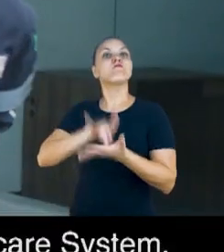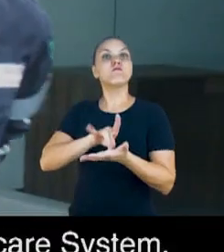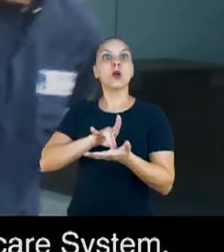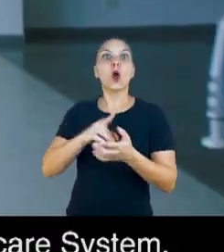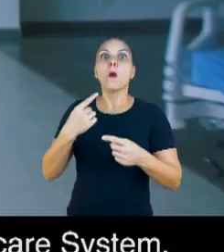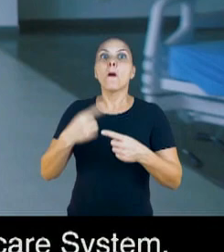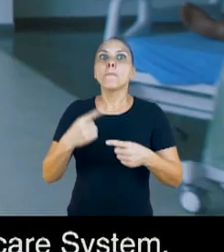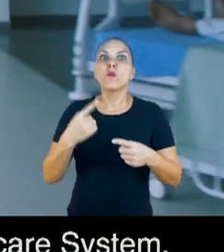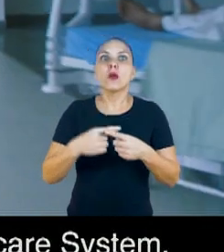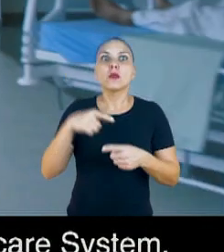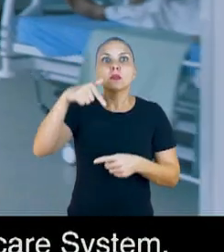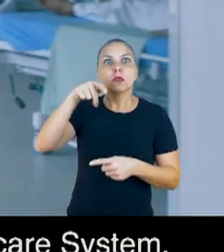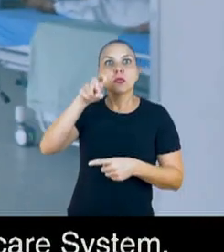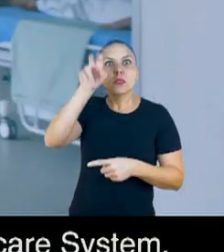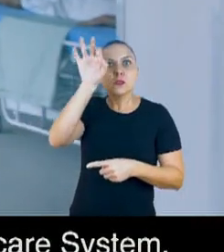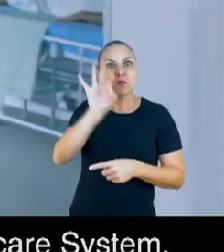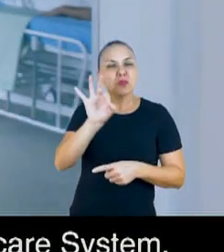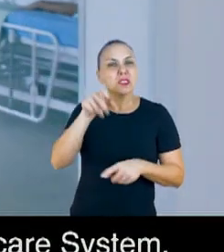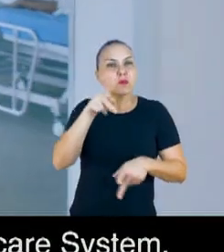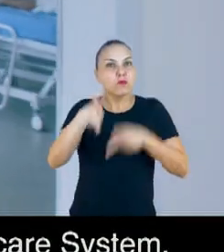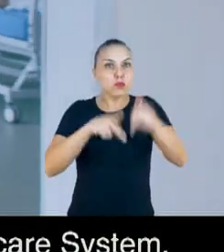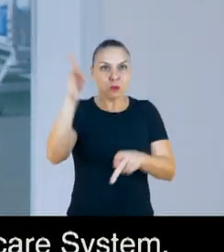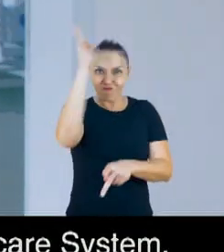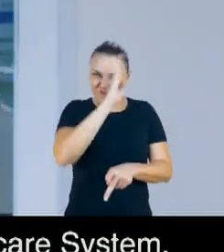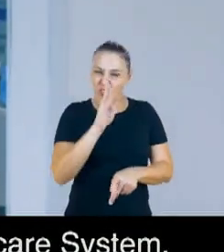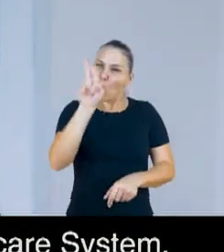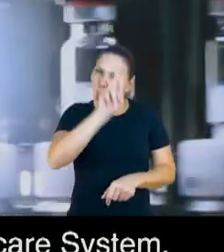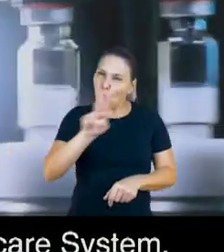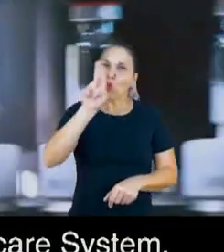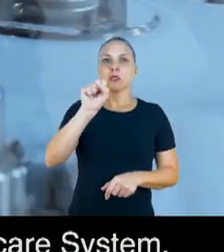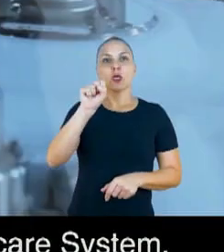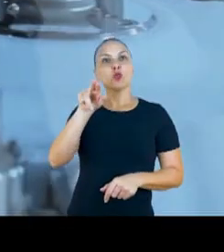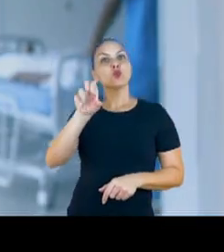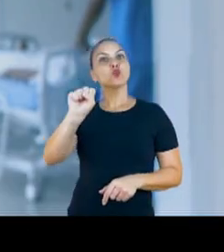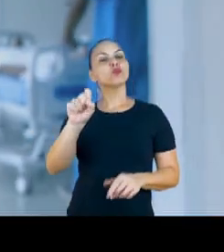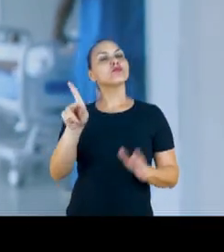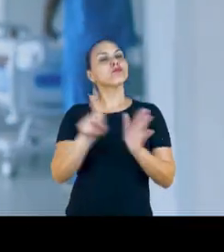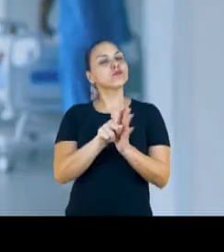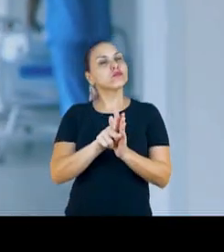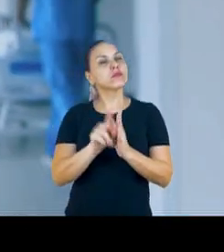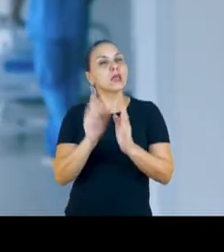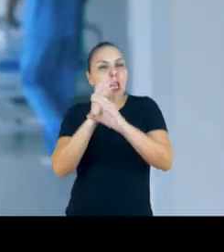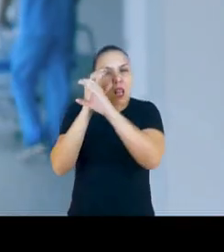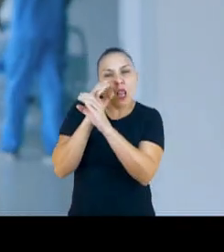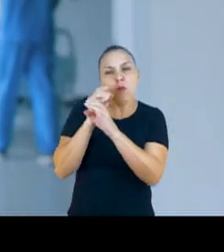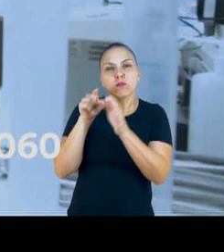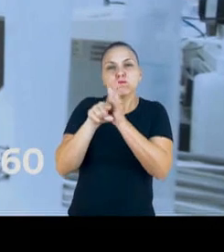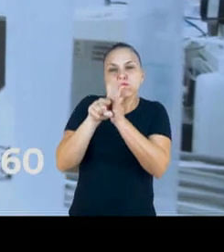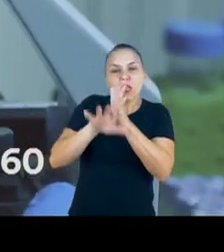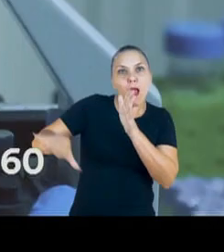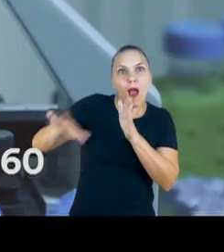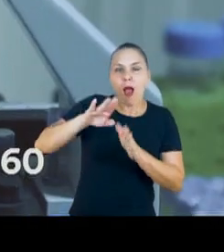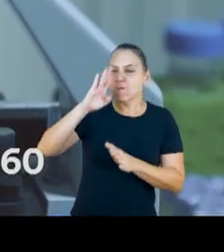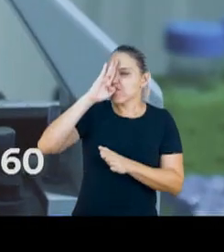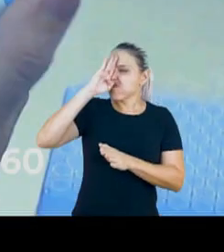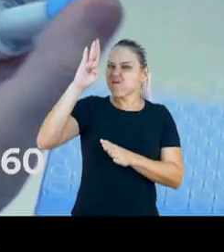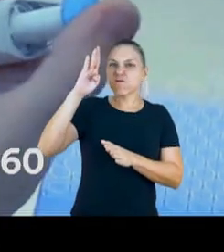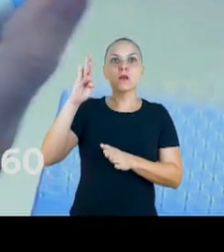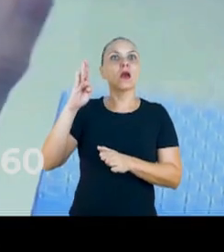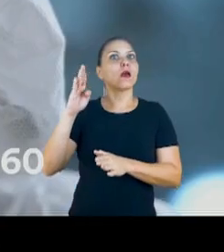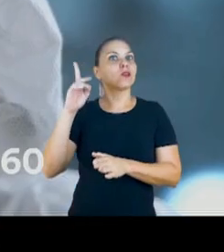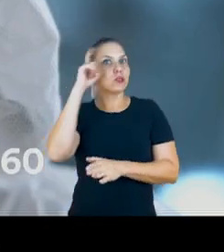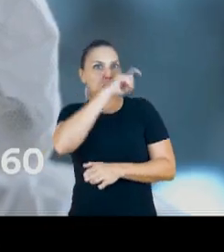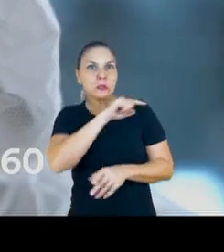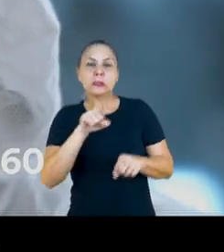75% da população brasileira utiliza o Sistema Público Universal de Saúde. Os laboratórios brasileiros se destacam em pesquisas críticas